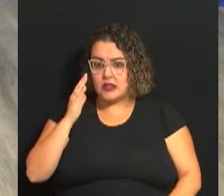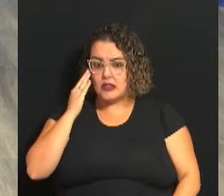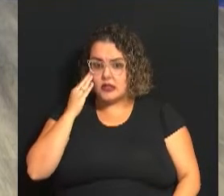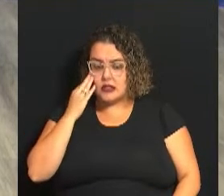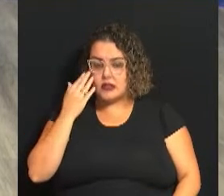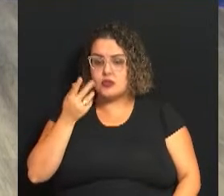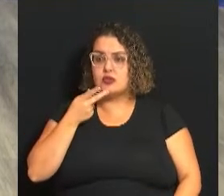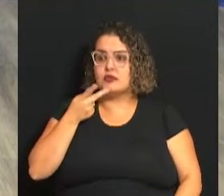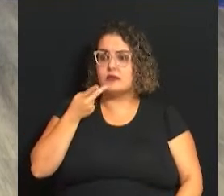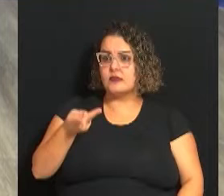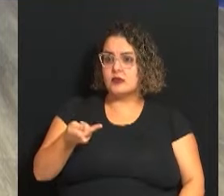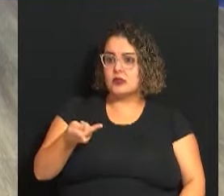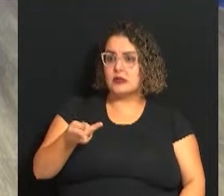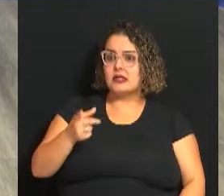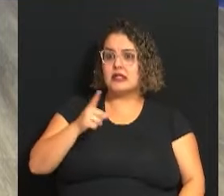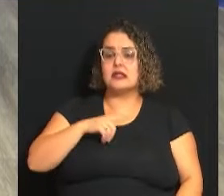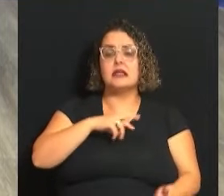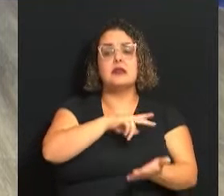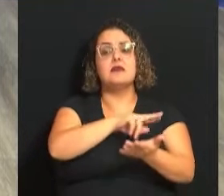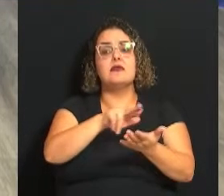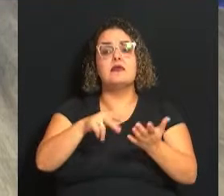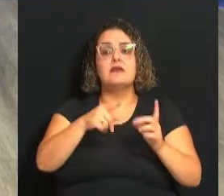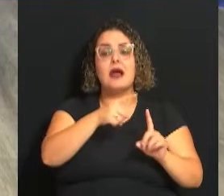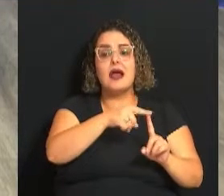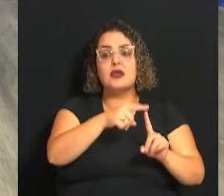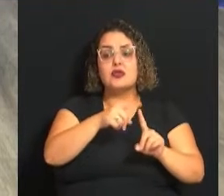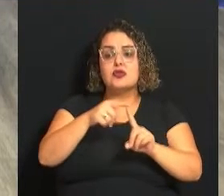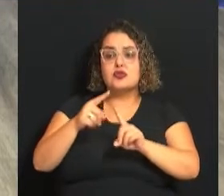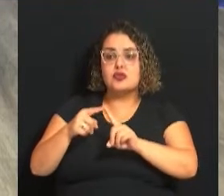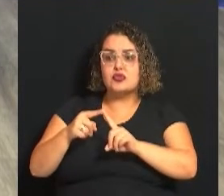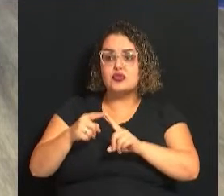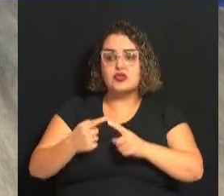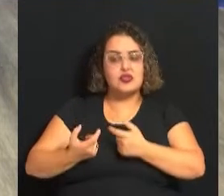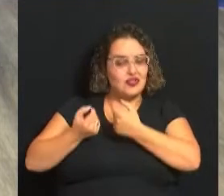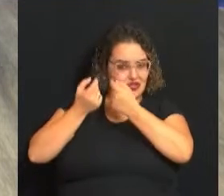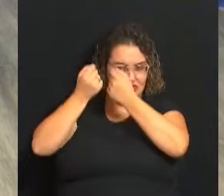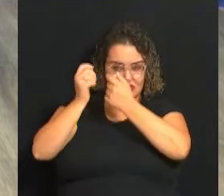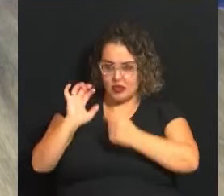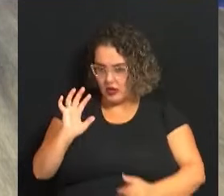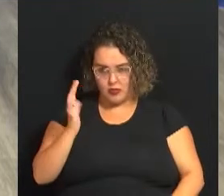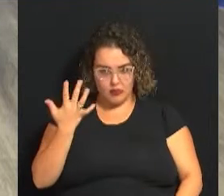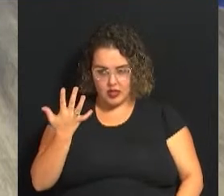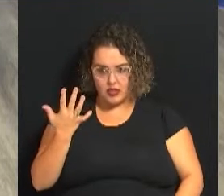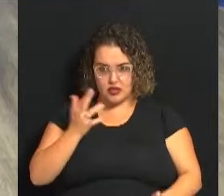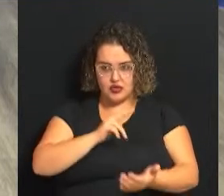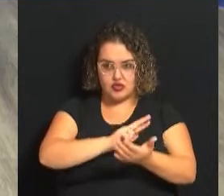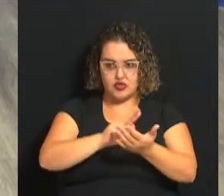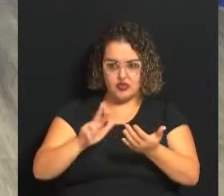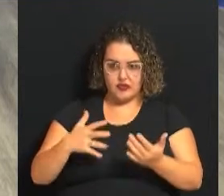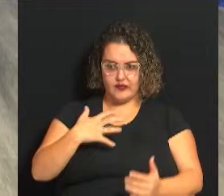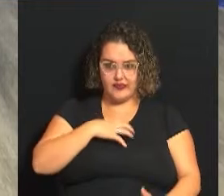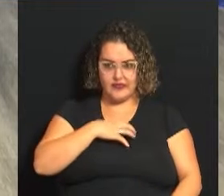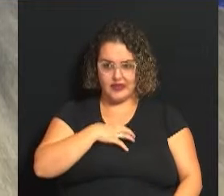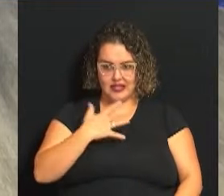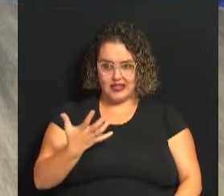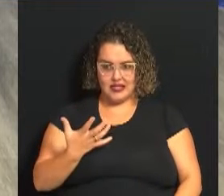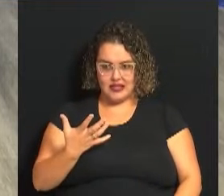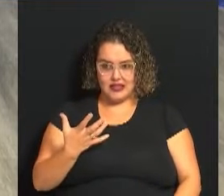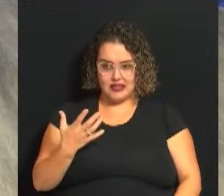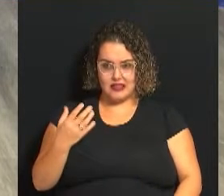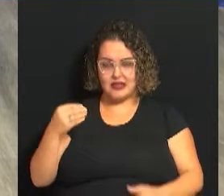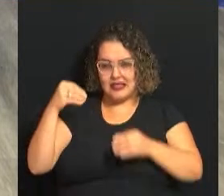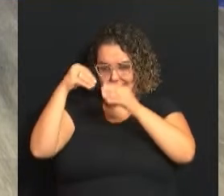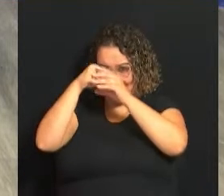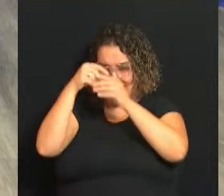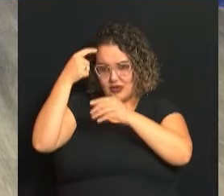aí na sua fala, existem vários tipos de tumores e eles aparecem também de diferentes formas dentro do cérebro. Como